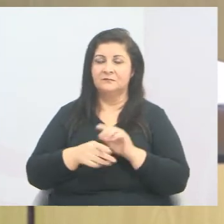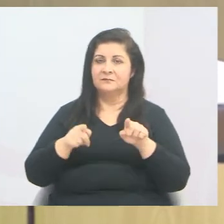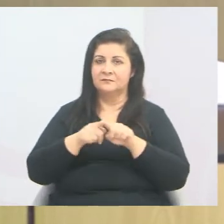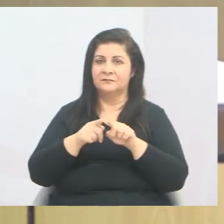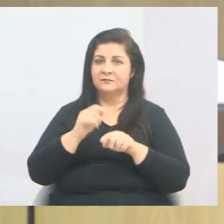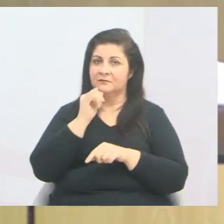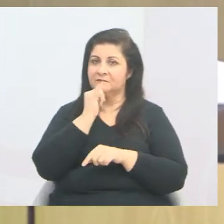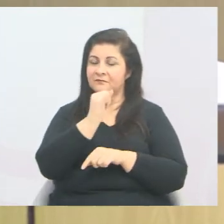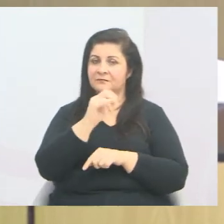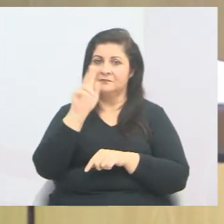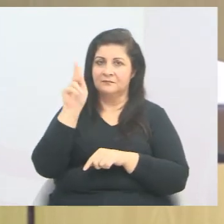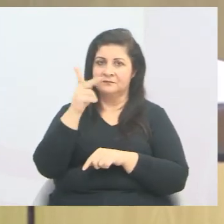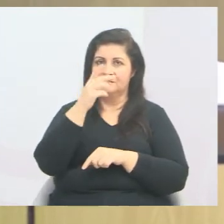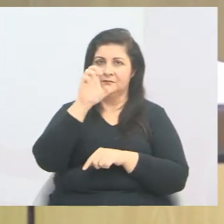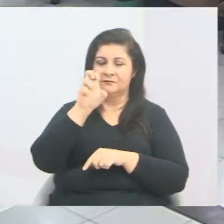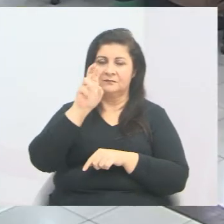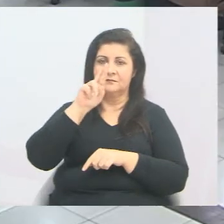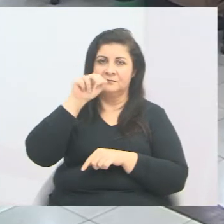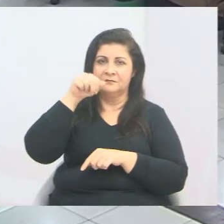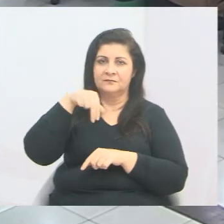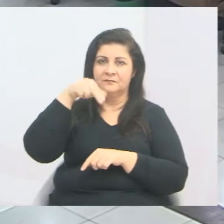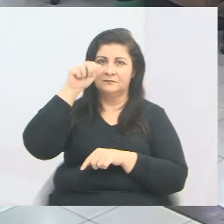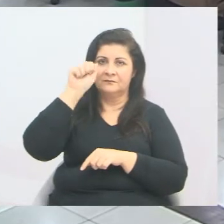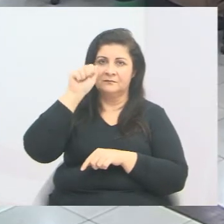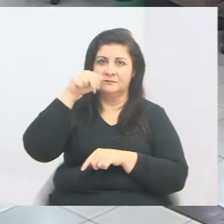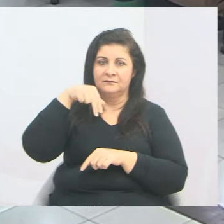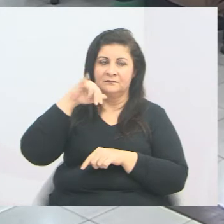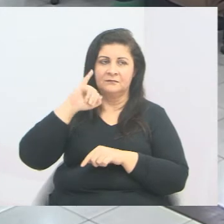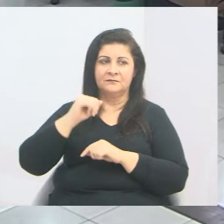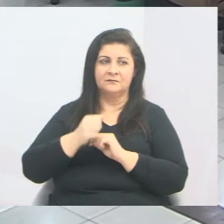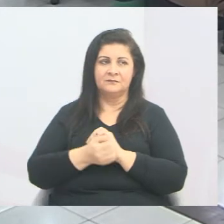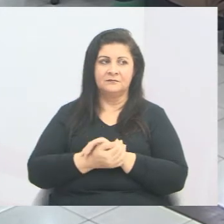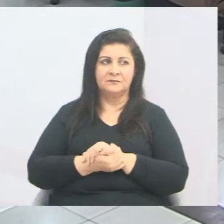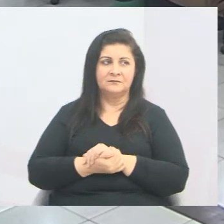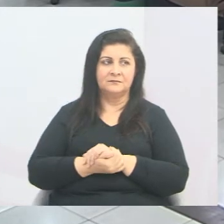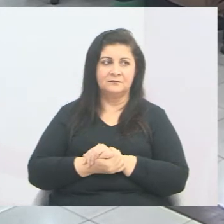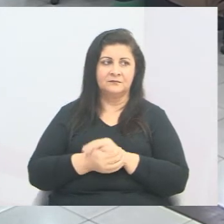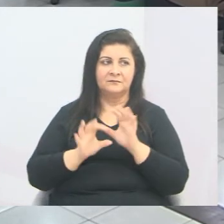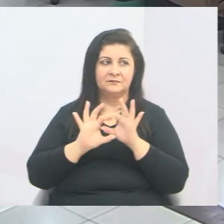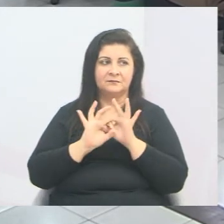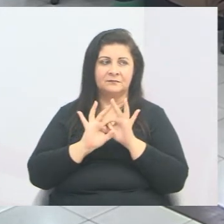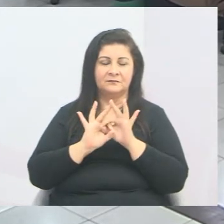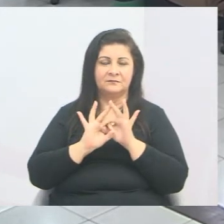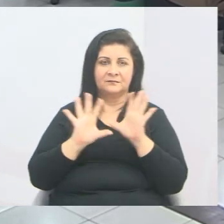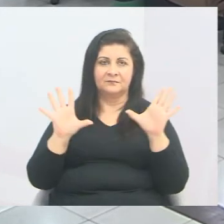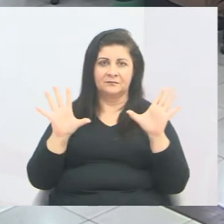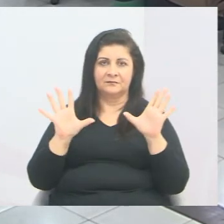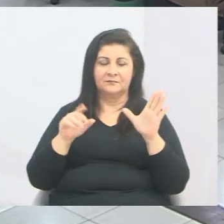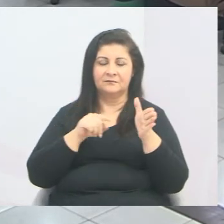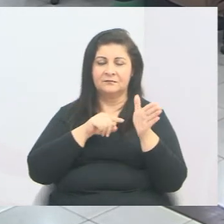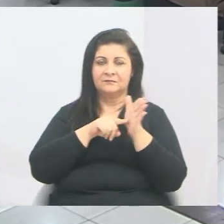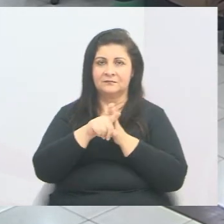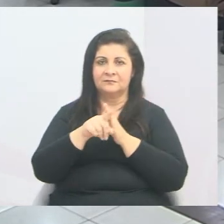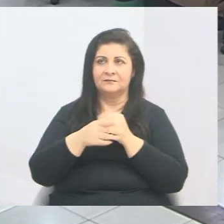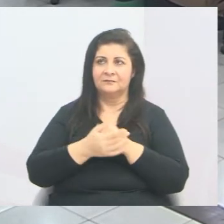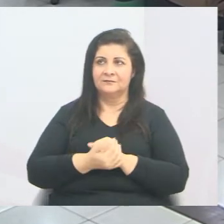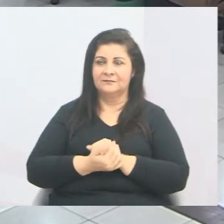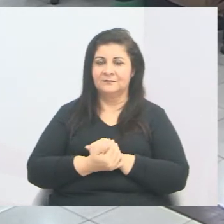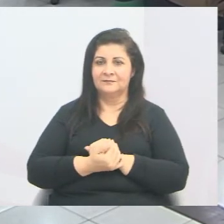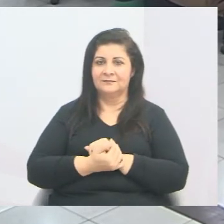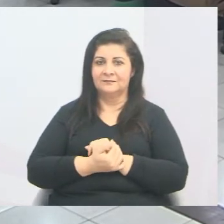Hernani, que está presente também. Então, está aberta a palavra aos